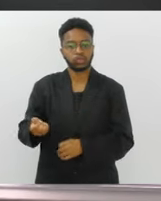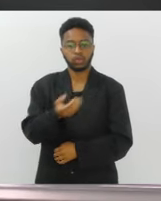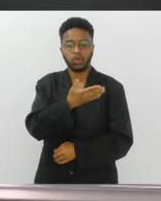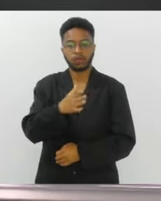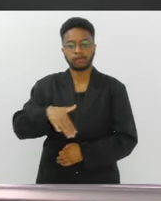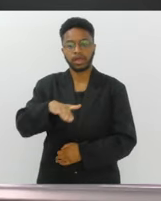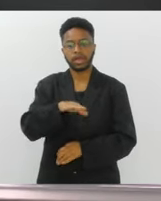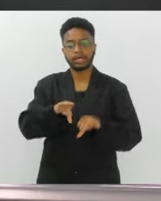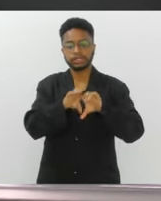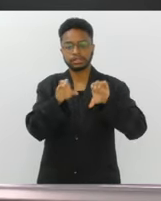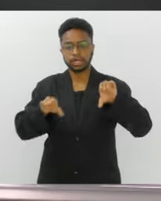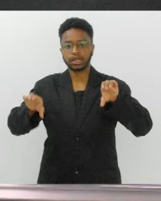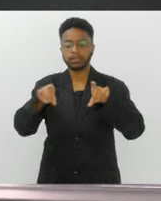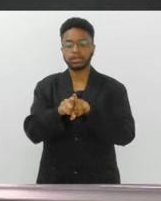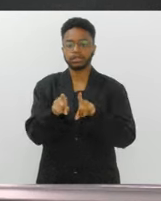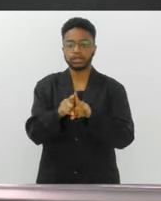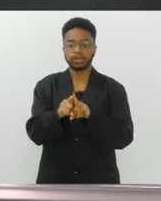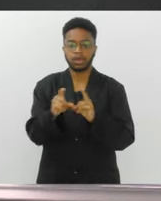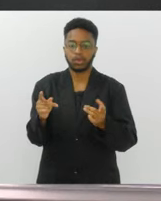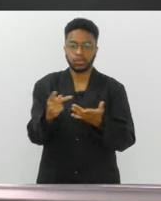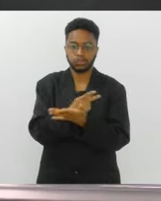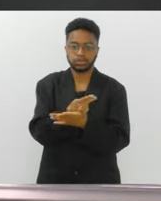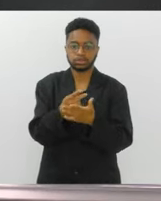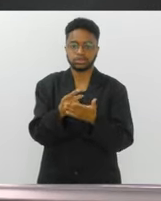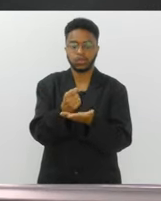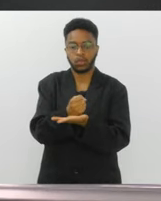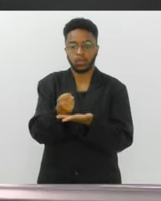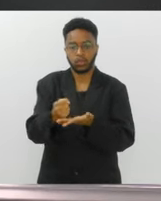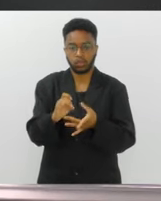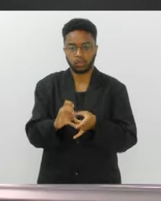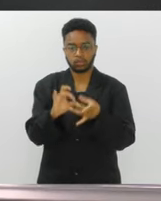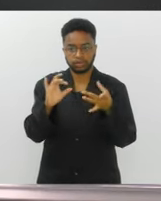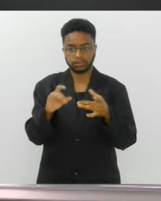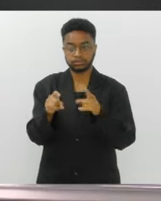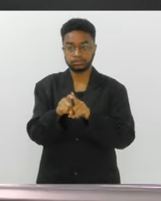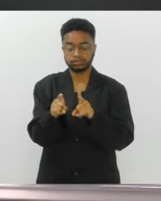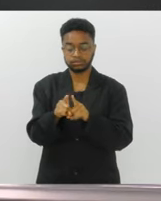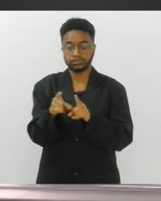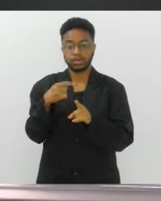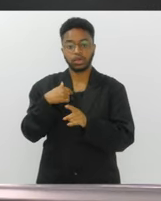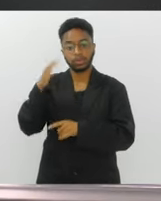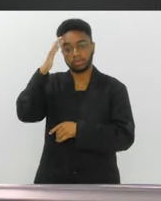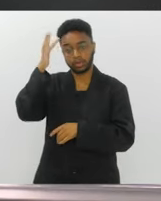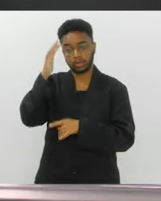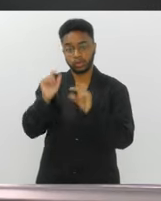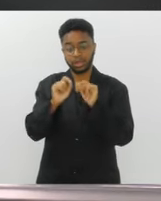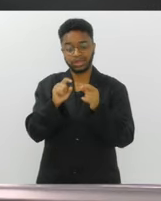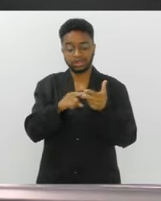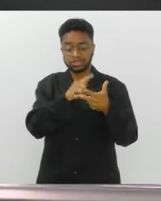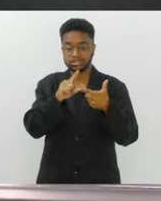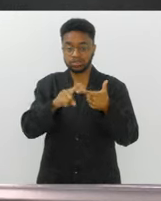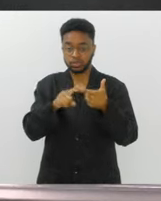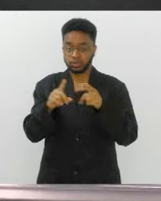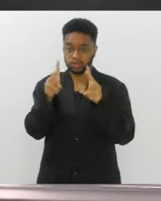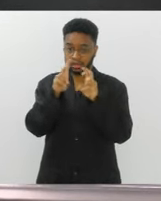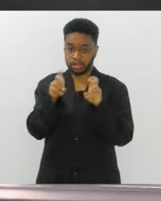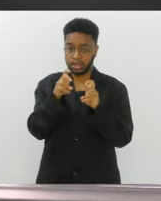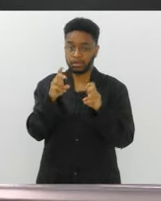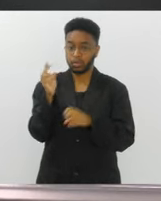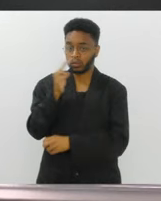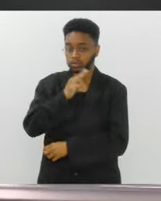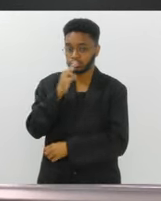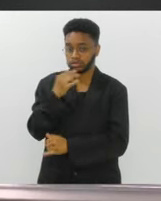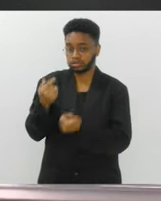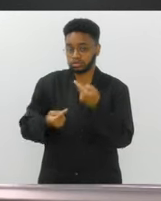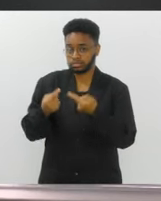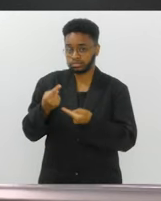acabou desaguando na concessão. E eu esperava, eu tinha expectativa, que o segundo assunto mais urgente a ser tratado por